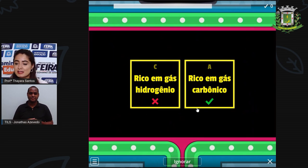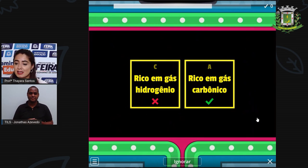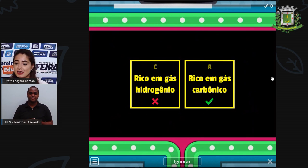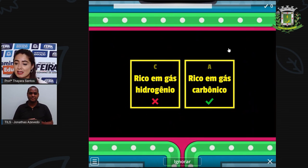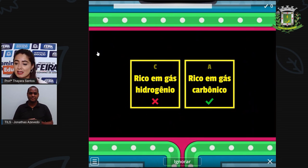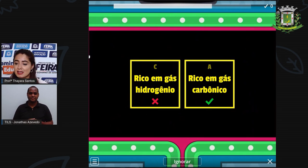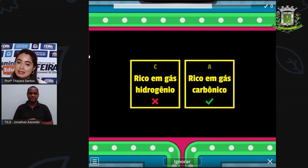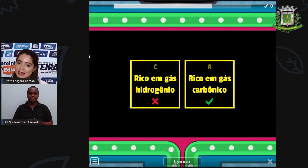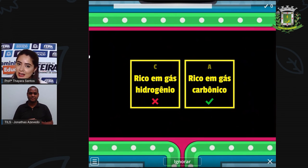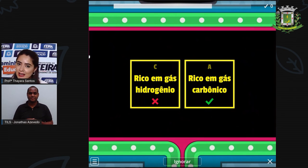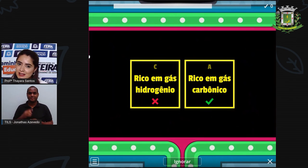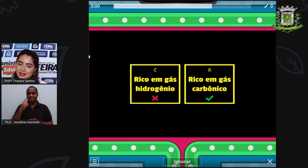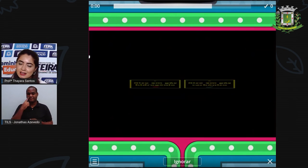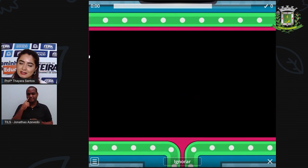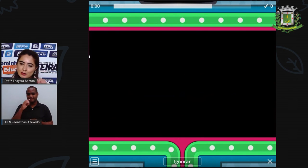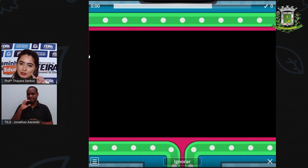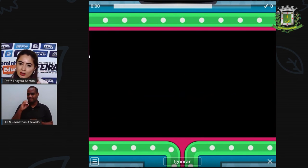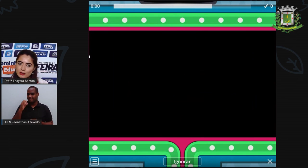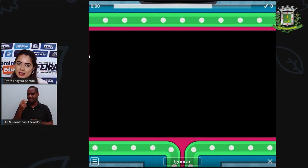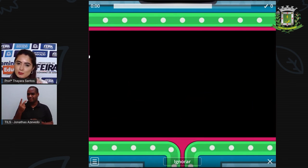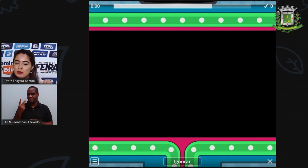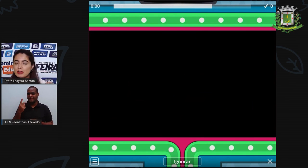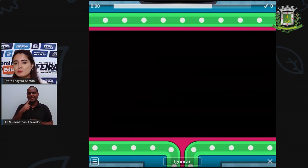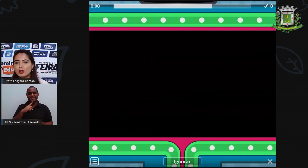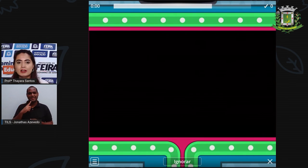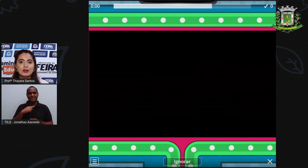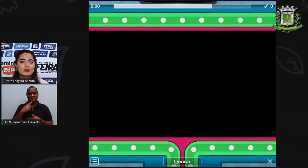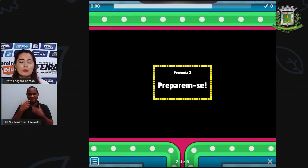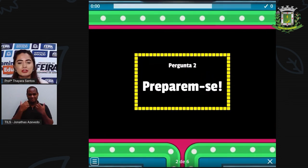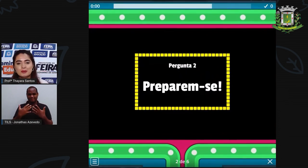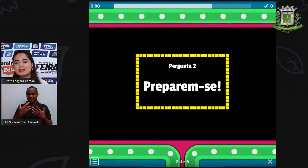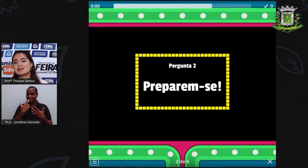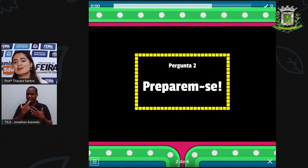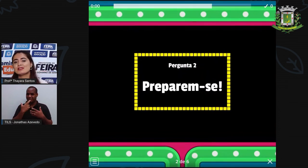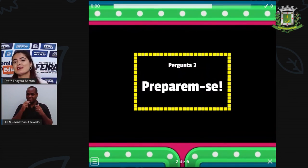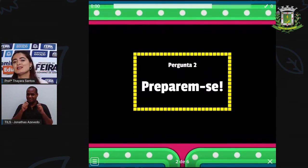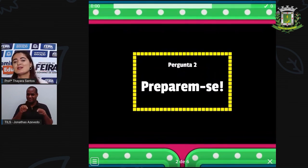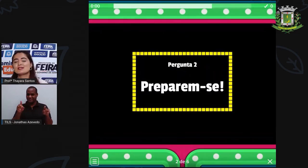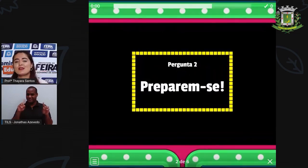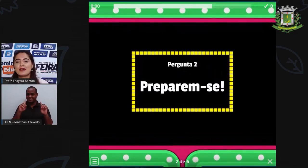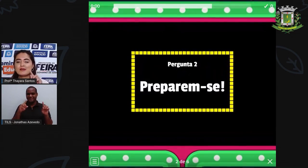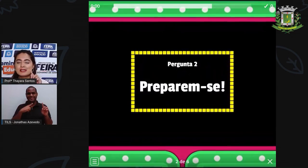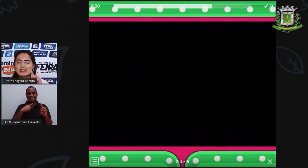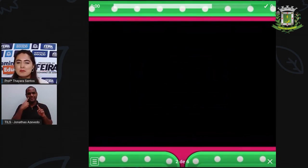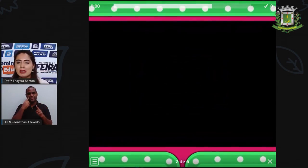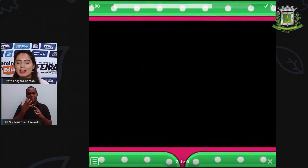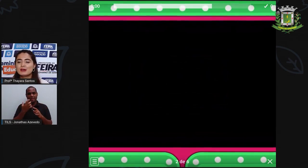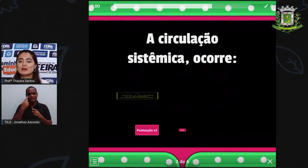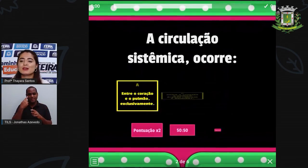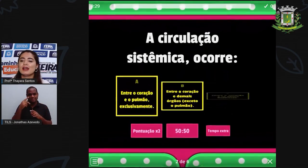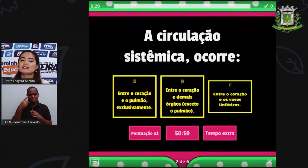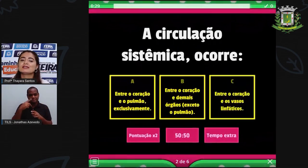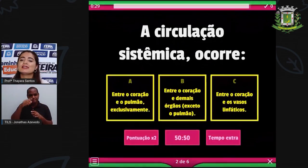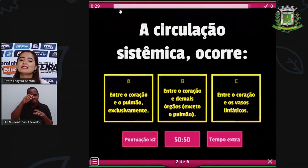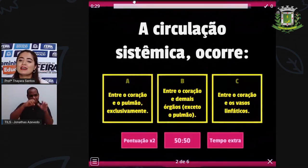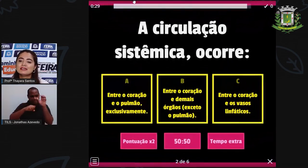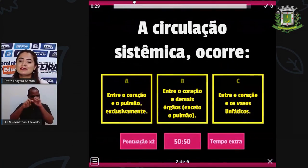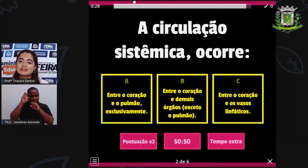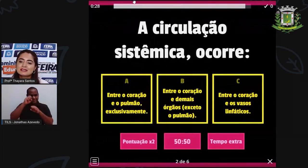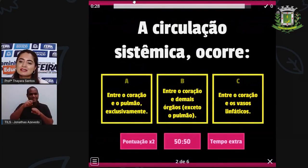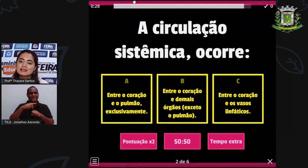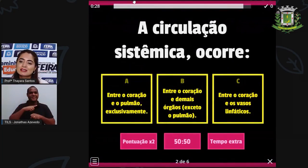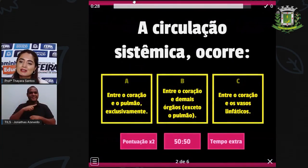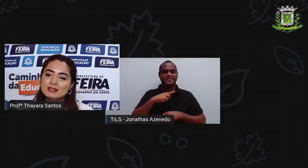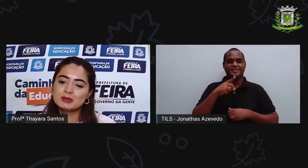Resposta certa? Era essa. Então, já que eu dei esse primeiro spoiler, não vou mostrar mais as outras questões, porque eu quero que vocês se empenhem aí do outro lado. Tá?